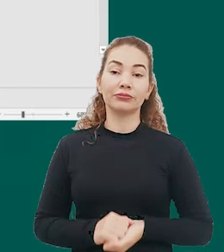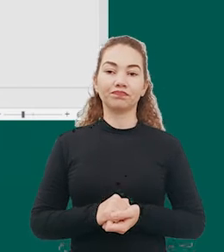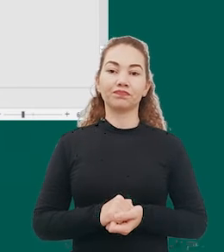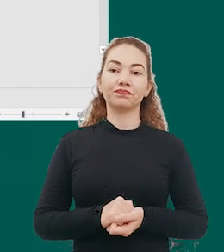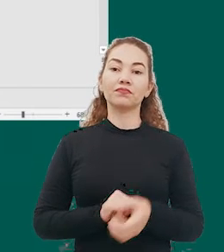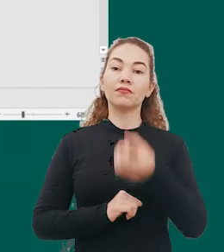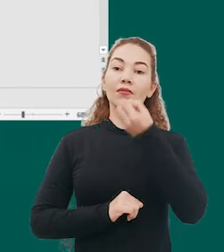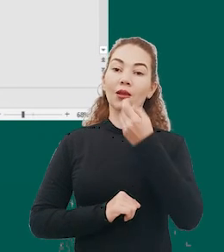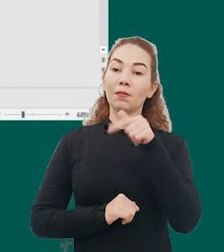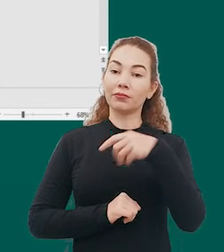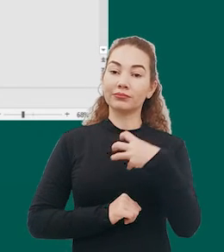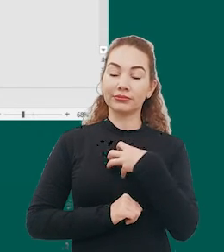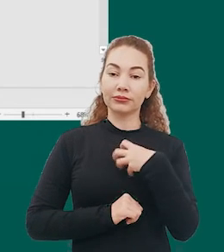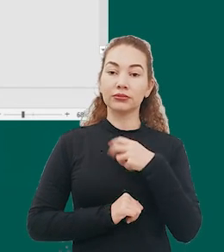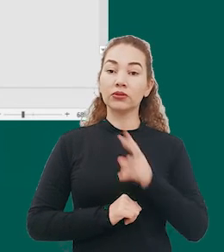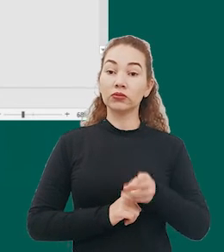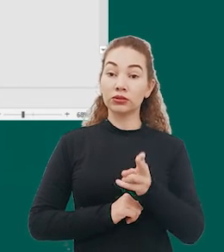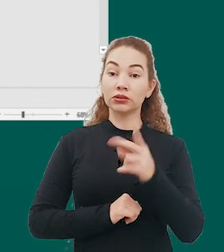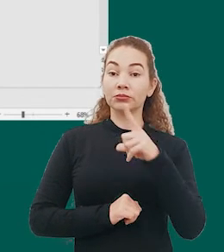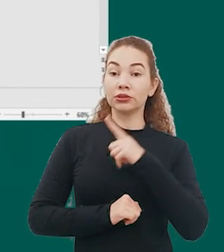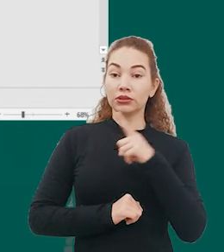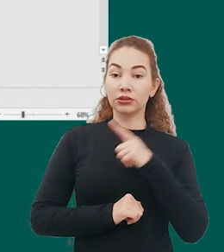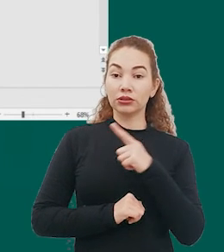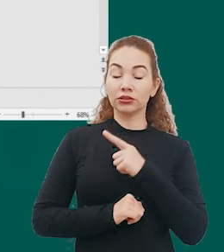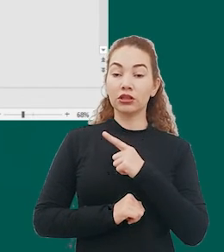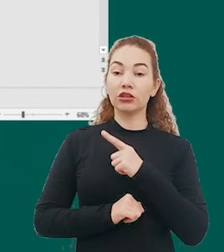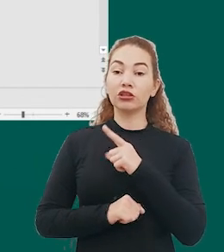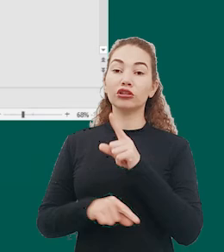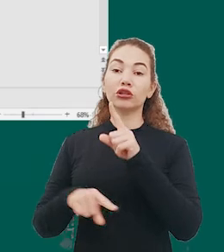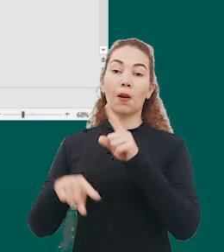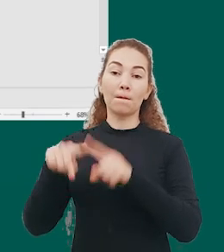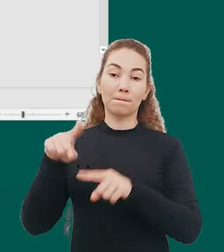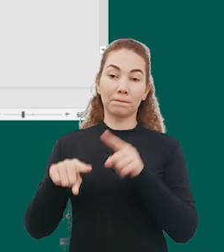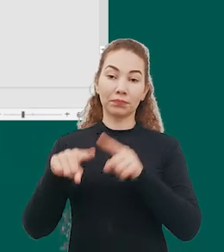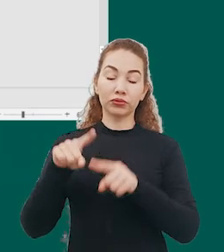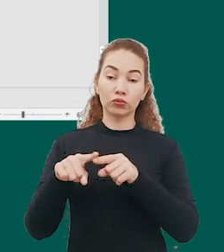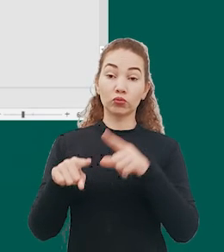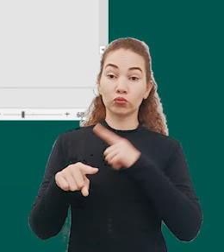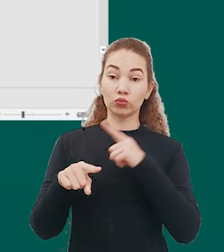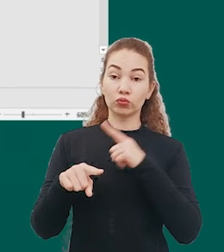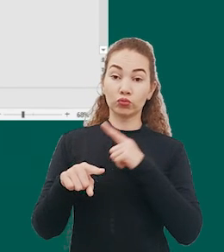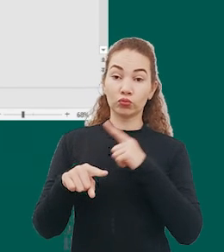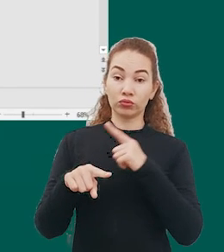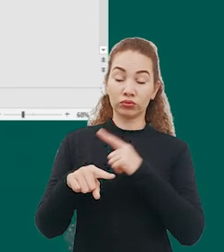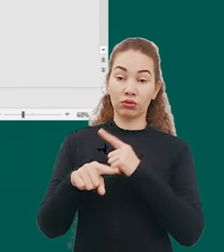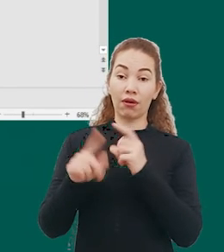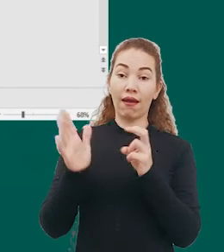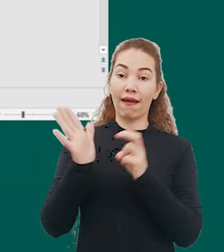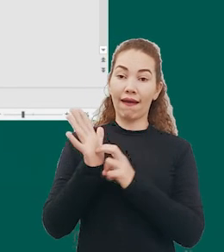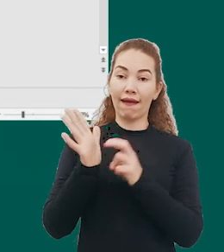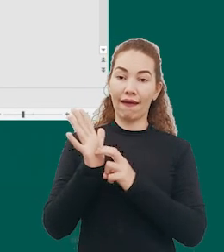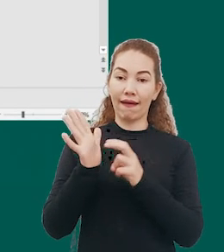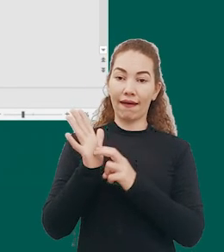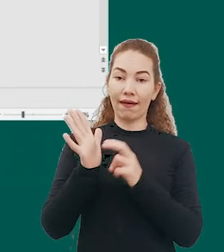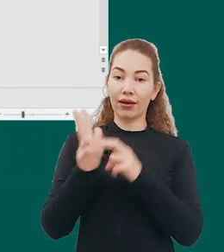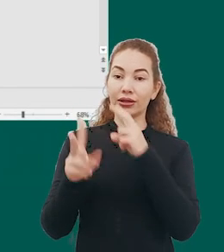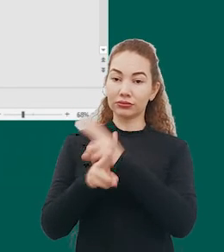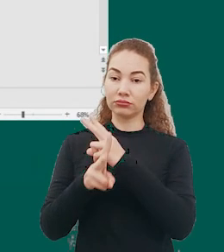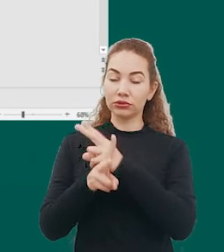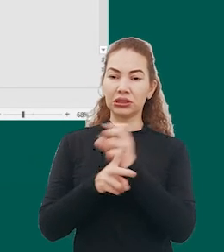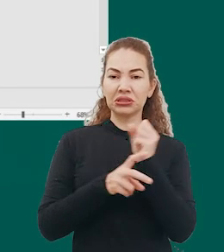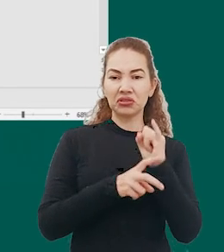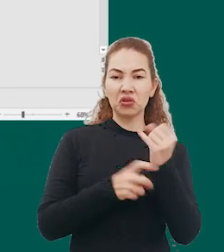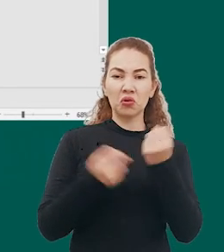Bom, então neste caso, toda vez que eu tiver um bem financiado, independente se esse bem for um imóvel ou for